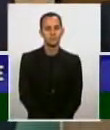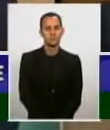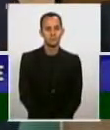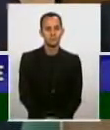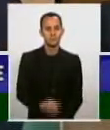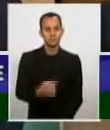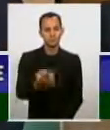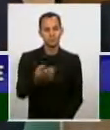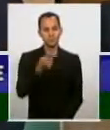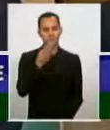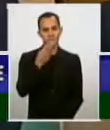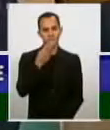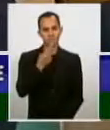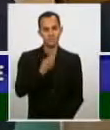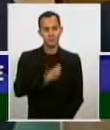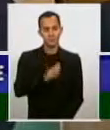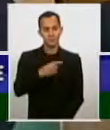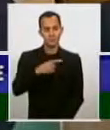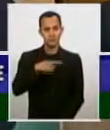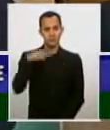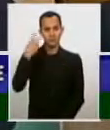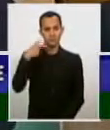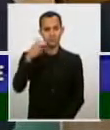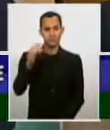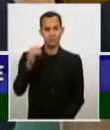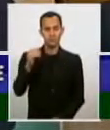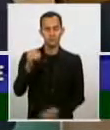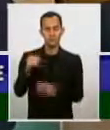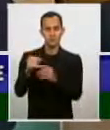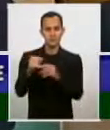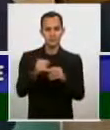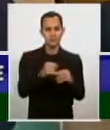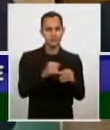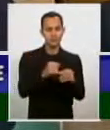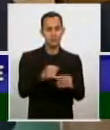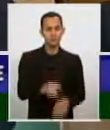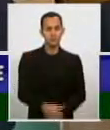gostaria de registrar a presença do vereador Isaac Cruz.